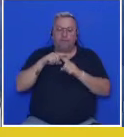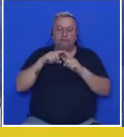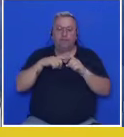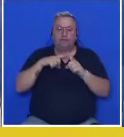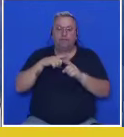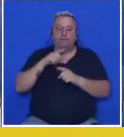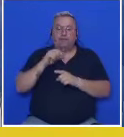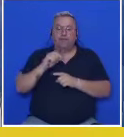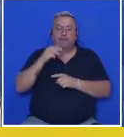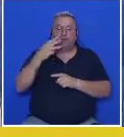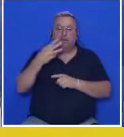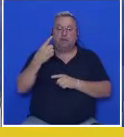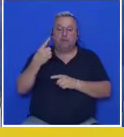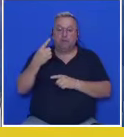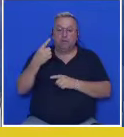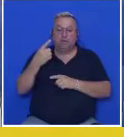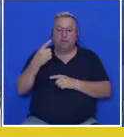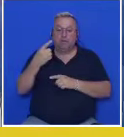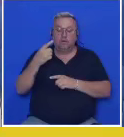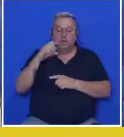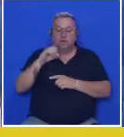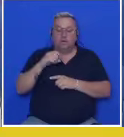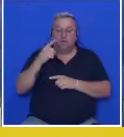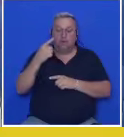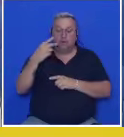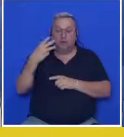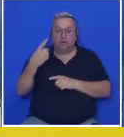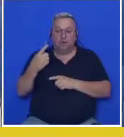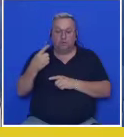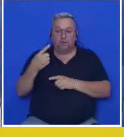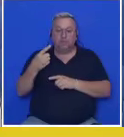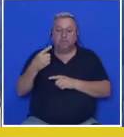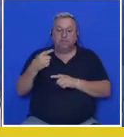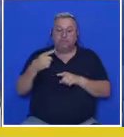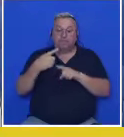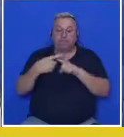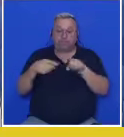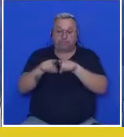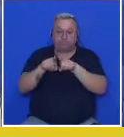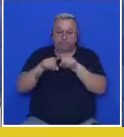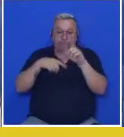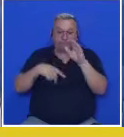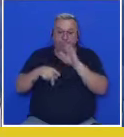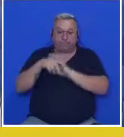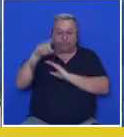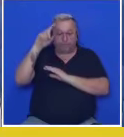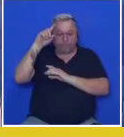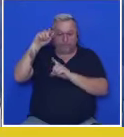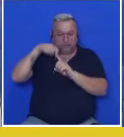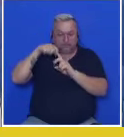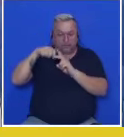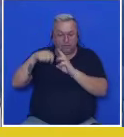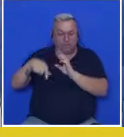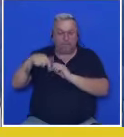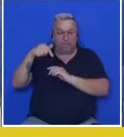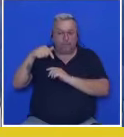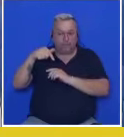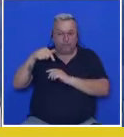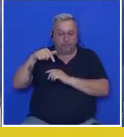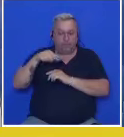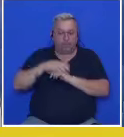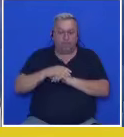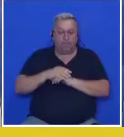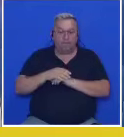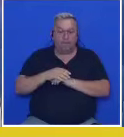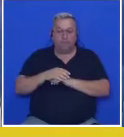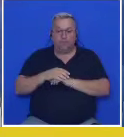abastecido, suporte em cima com 31 bolas numeradas de 01 a 31. Referentes aos dias do mês deste globo, sortearemos as 7 dezenas do dia de sorte.